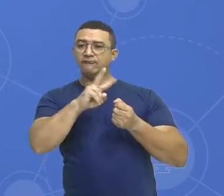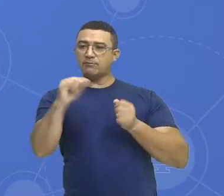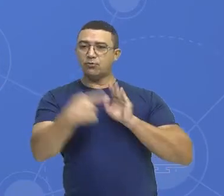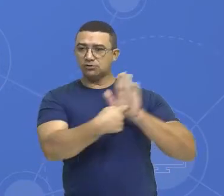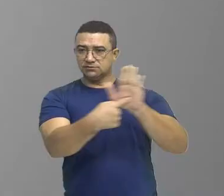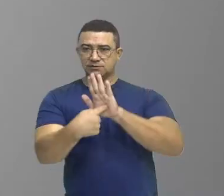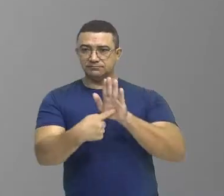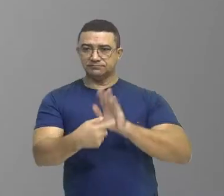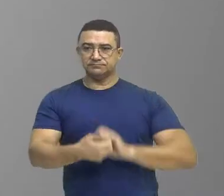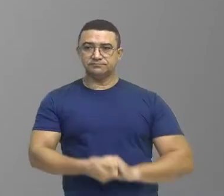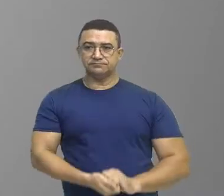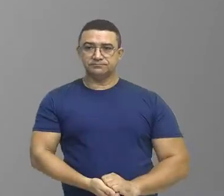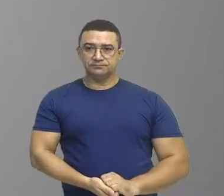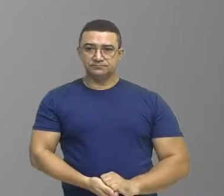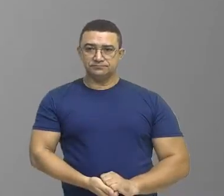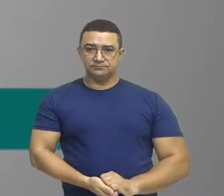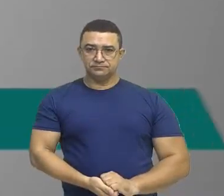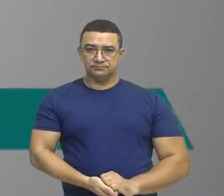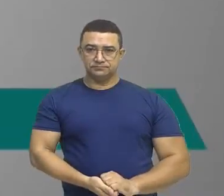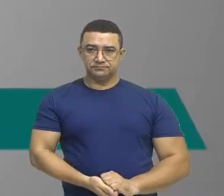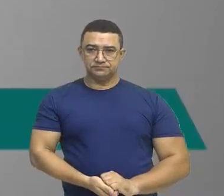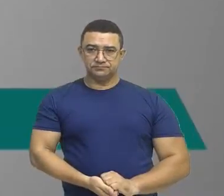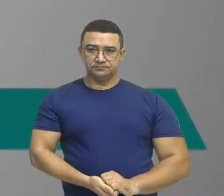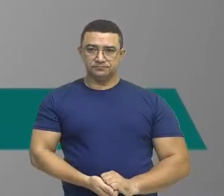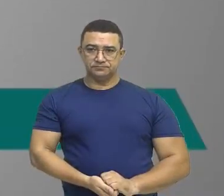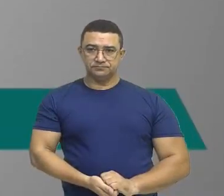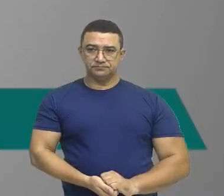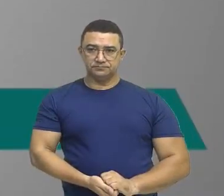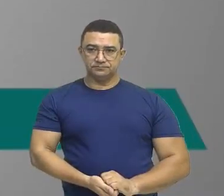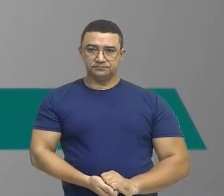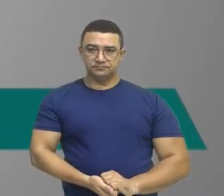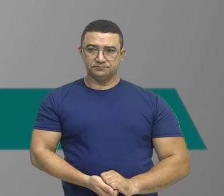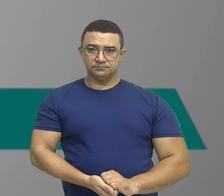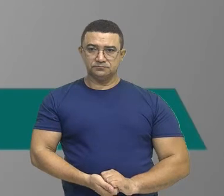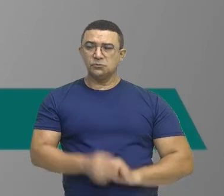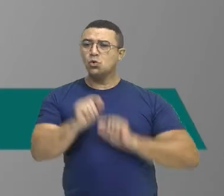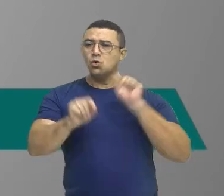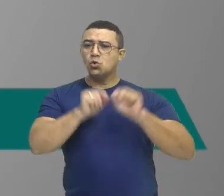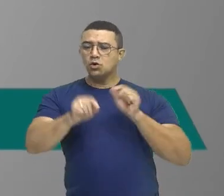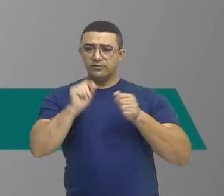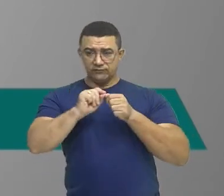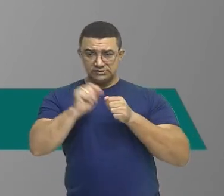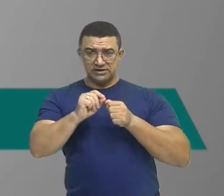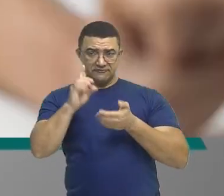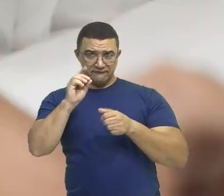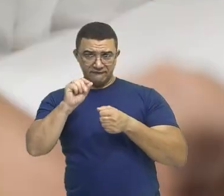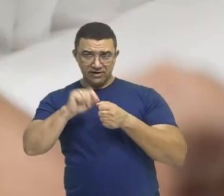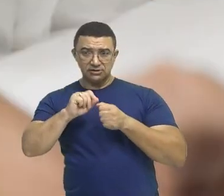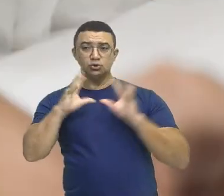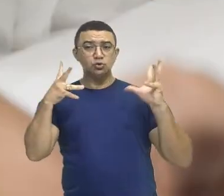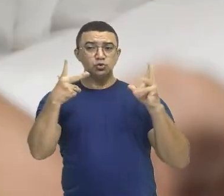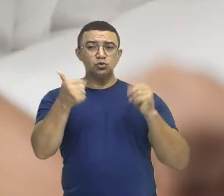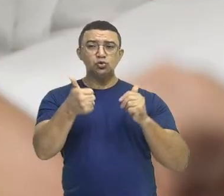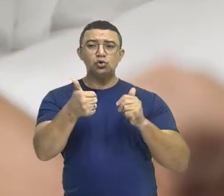só. What do you do every day? O que você faz todos os dias?